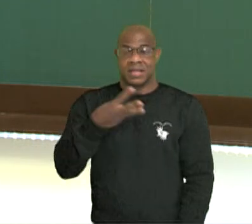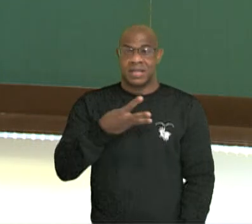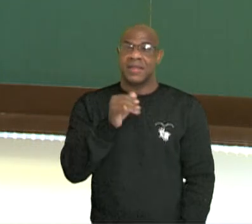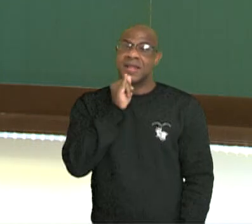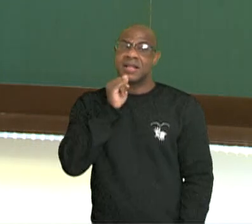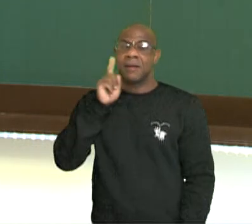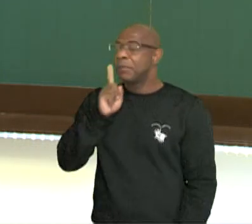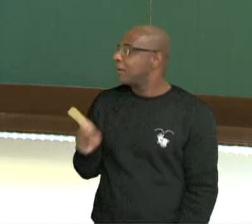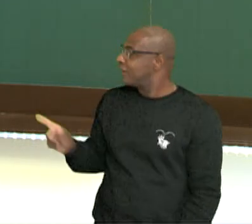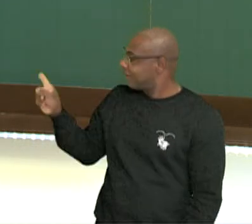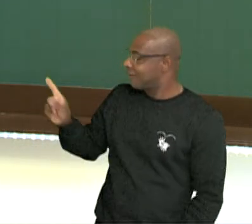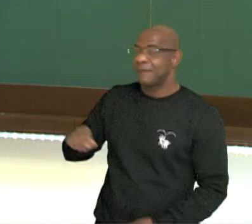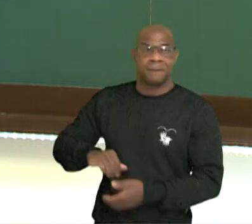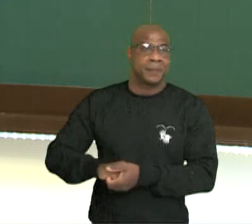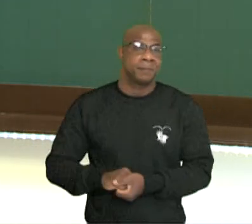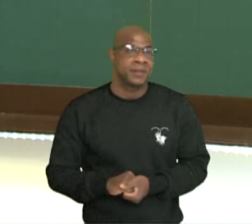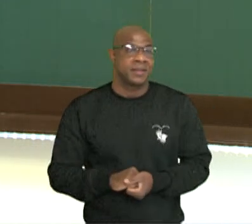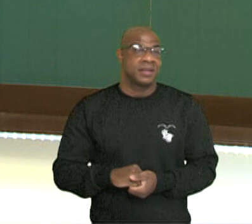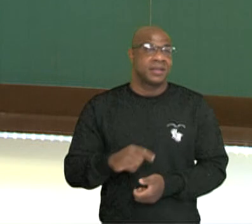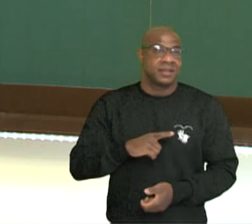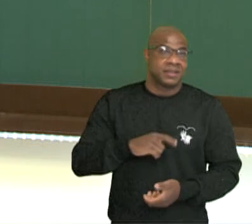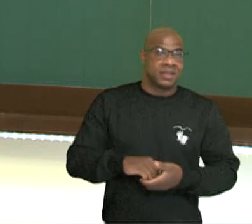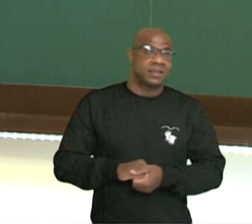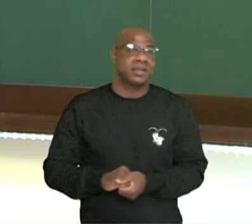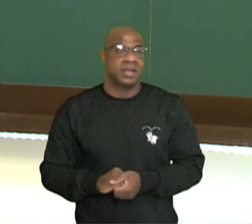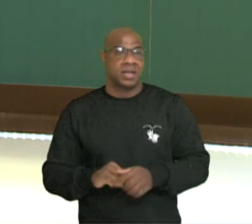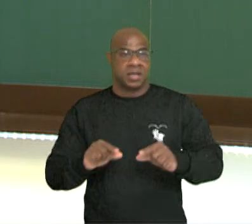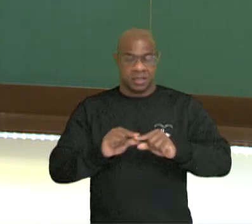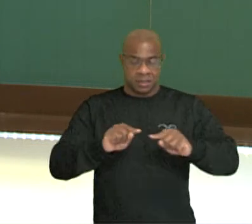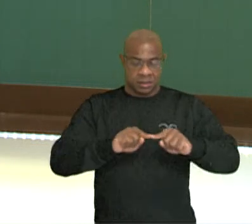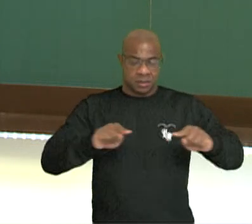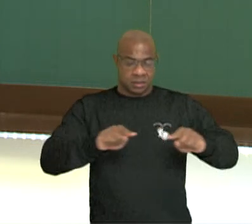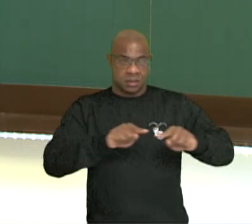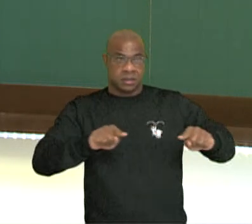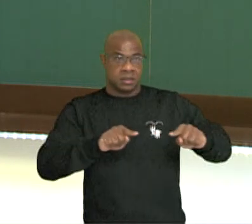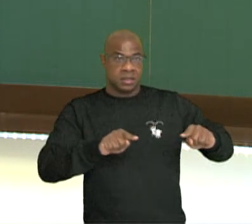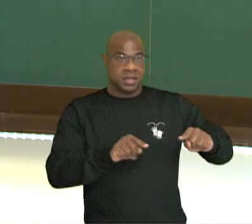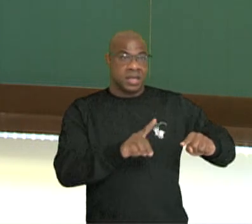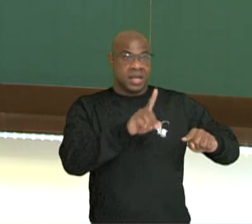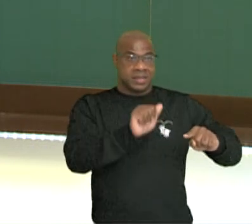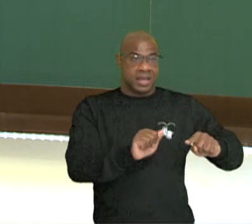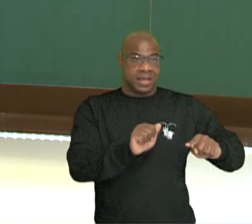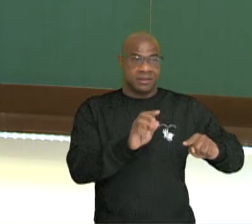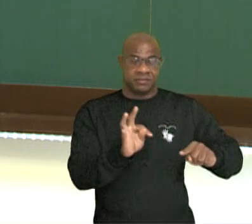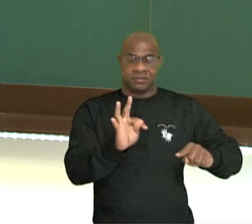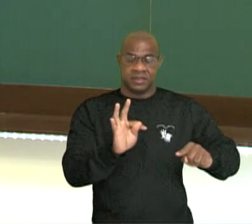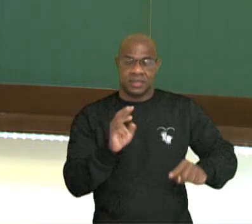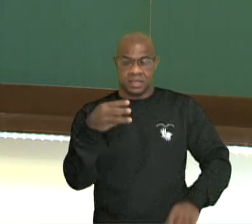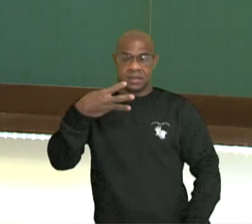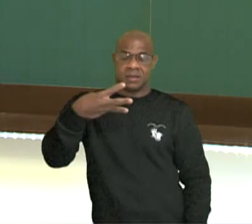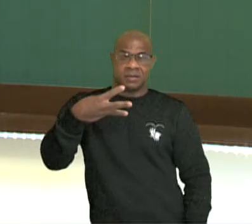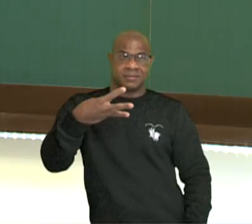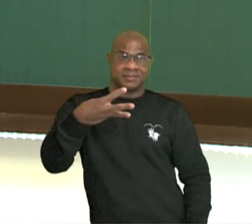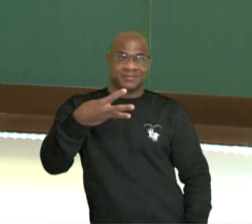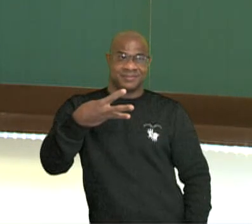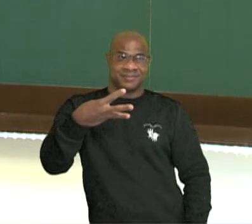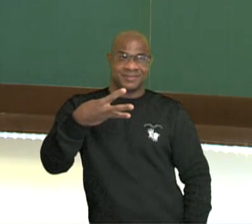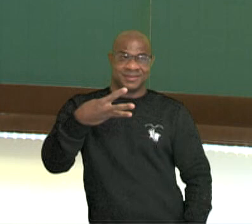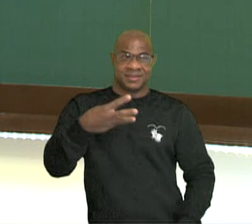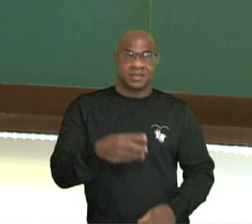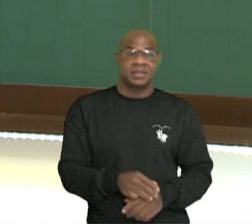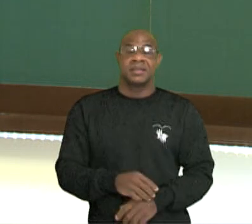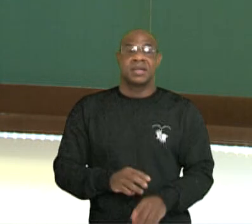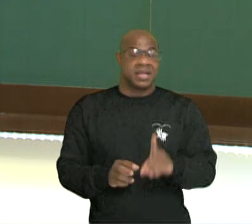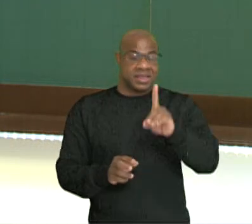o quadrado tem um lado 10t ao cubo. Então, agora você já sabe tranquilamente, já sei fazer a potência do 10